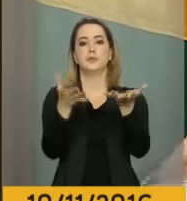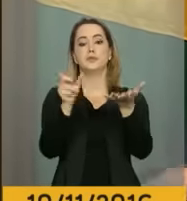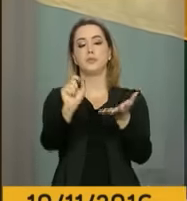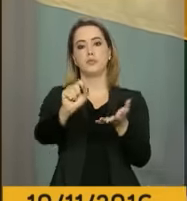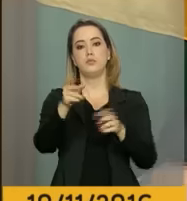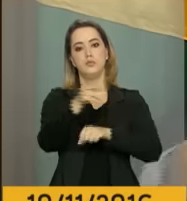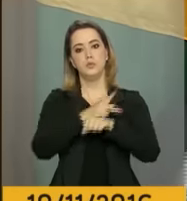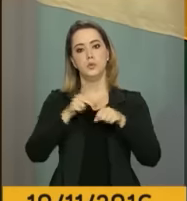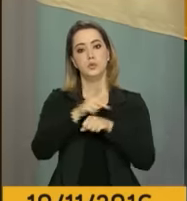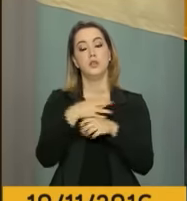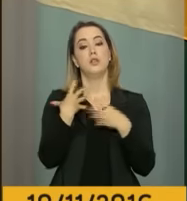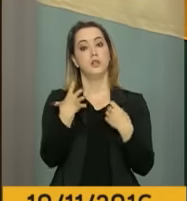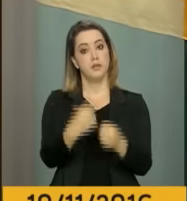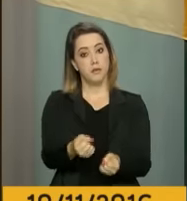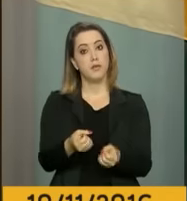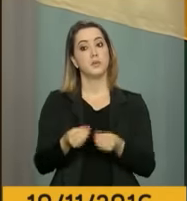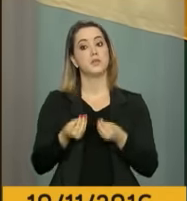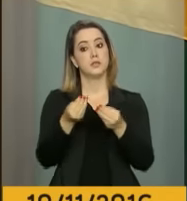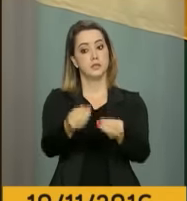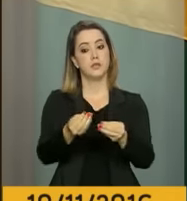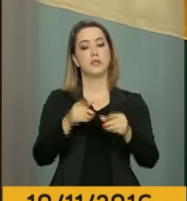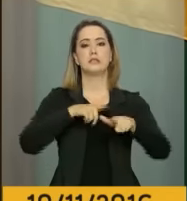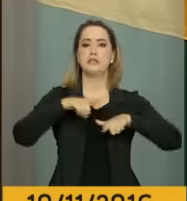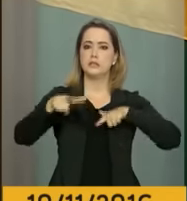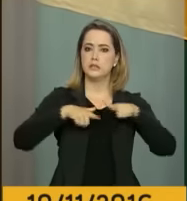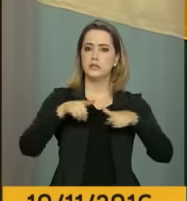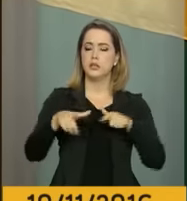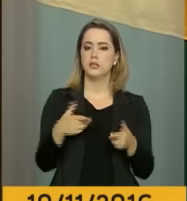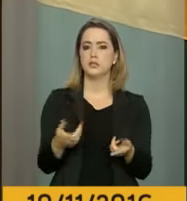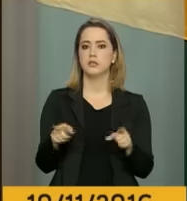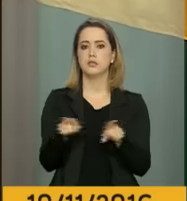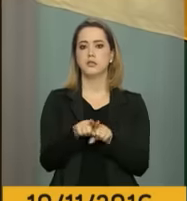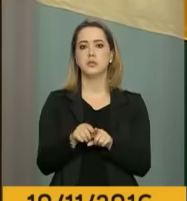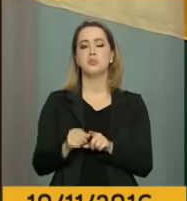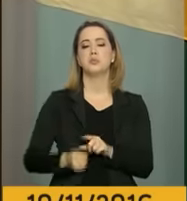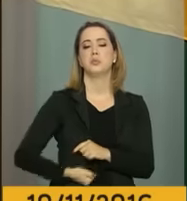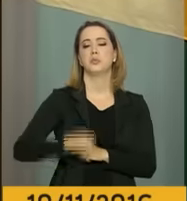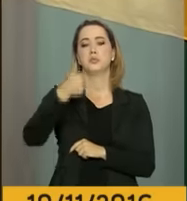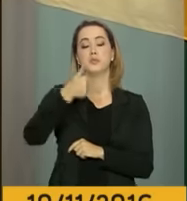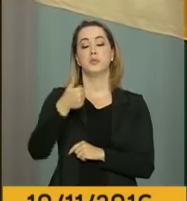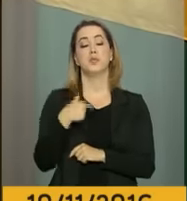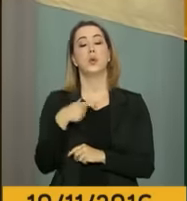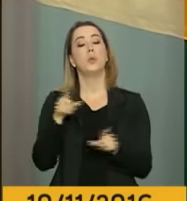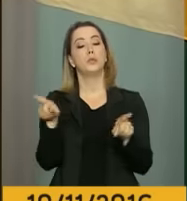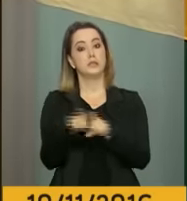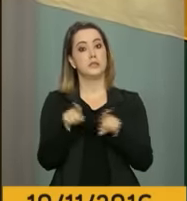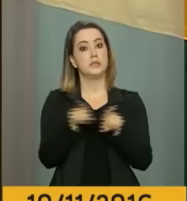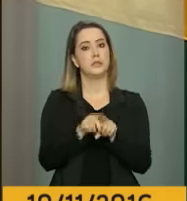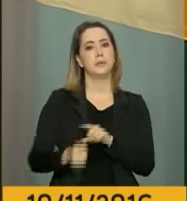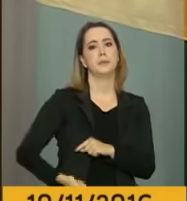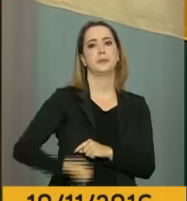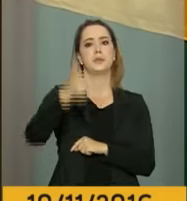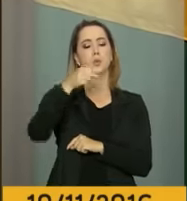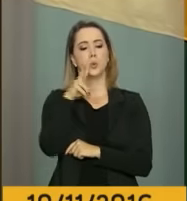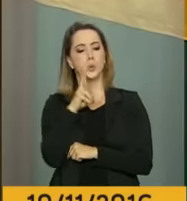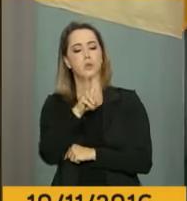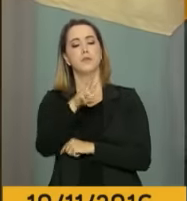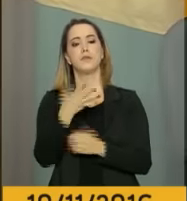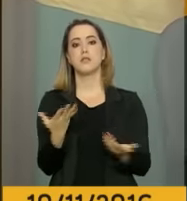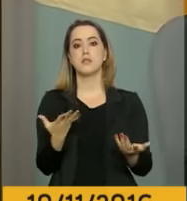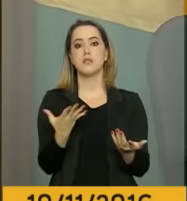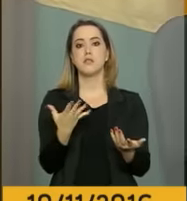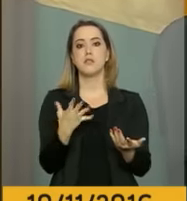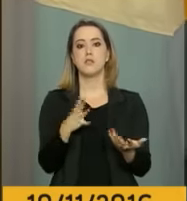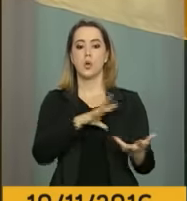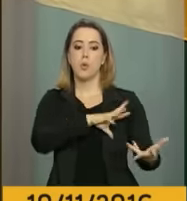dizer, vamos criar empregos não comuns, mas empregos de qualidade, o que também engrandece a visão que